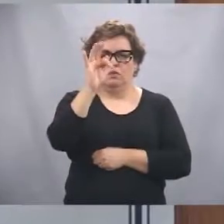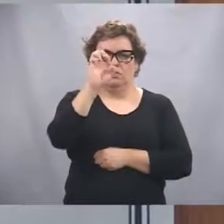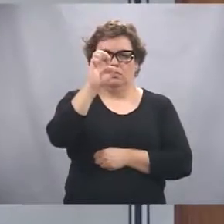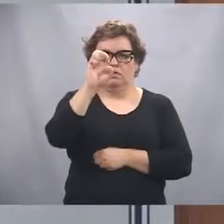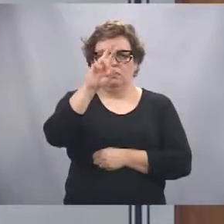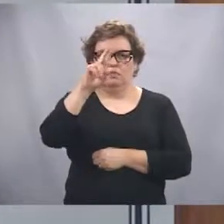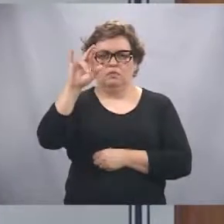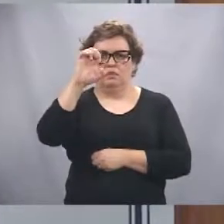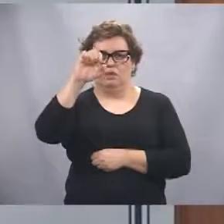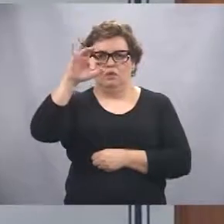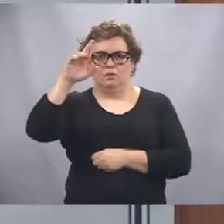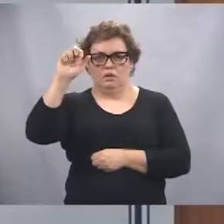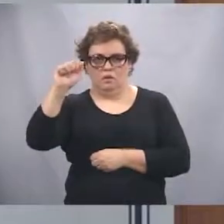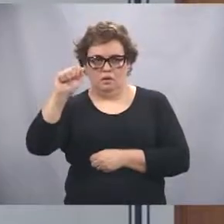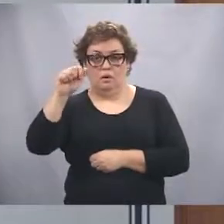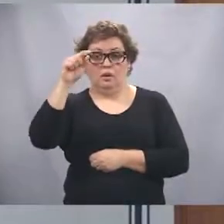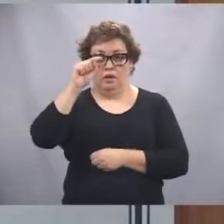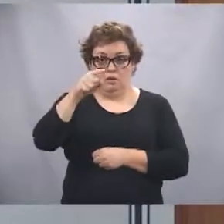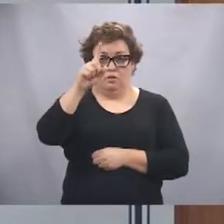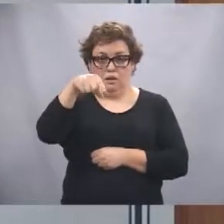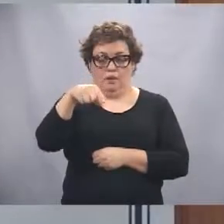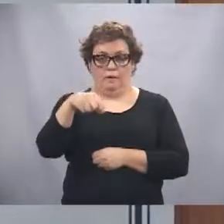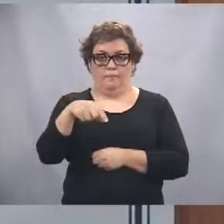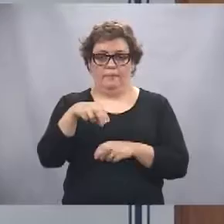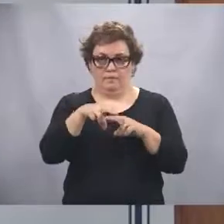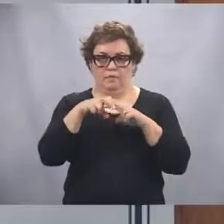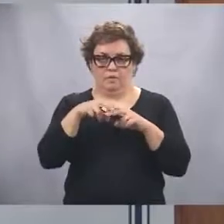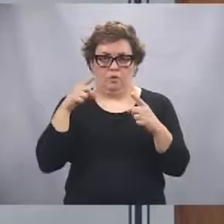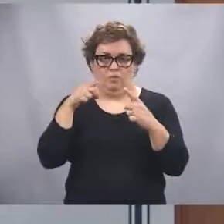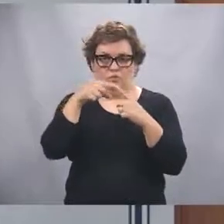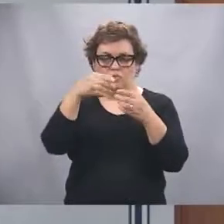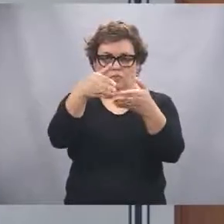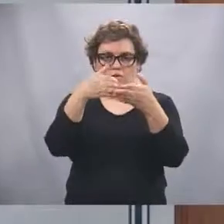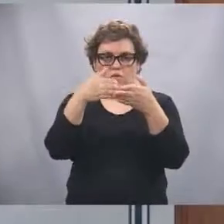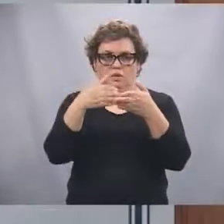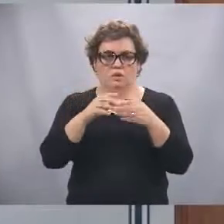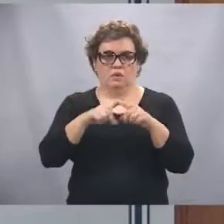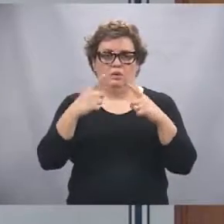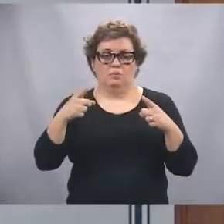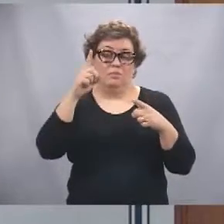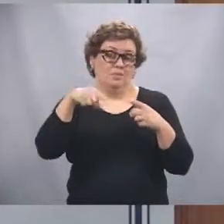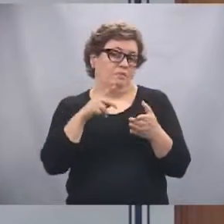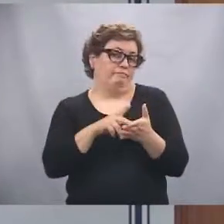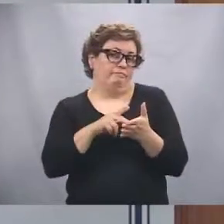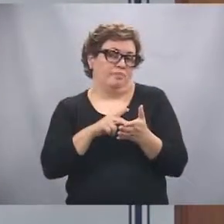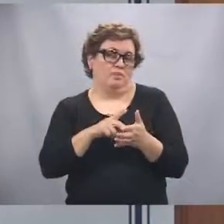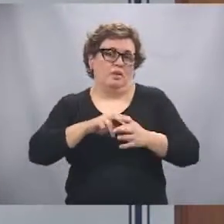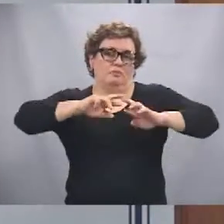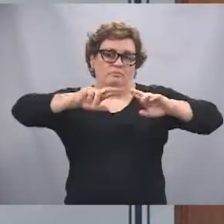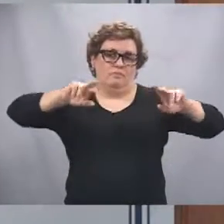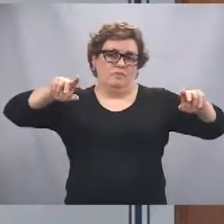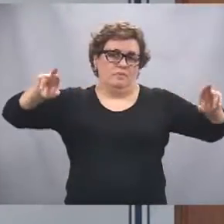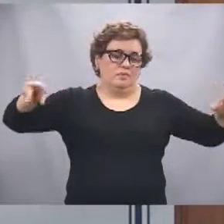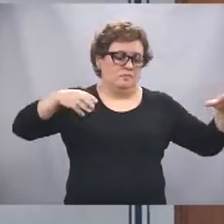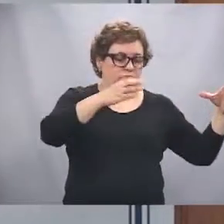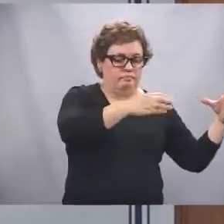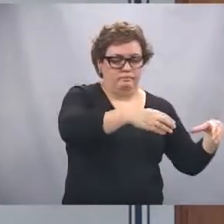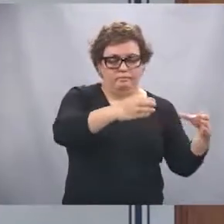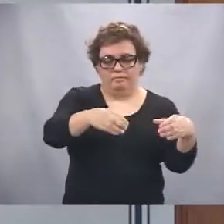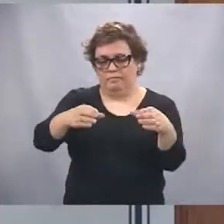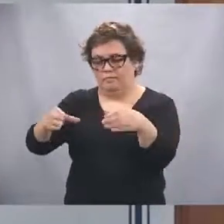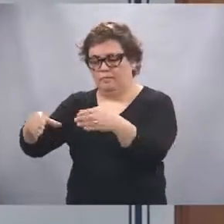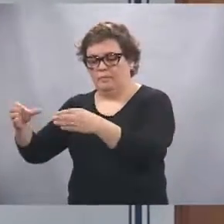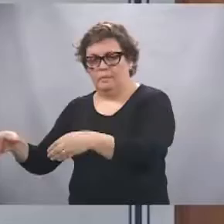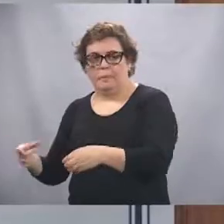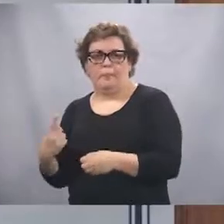Esse caso específico é o objeto do requerimento, mas essa realidade ela é perfeitamente observável em todos os lugares